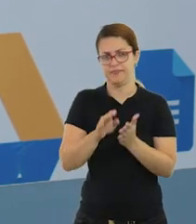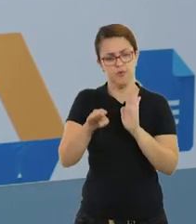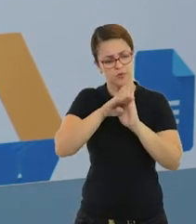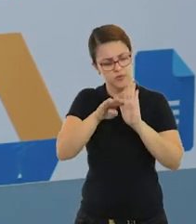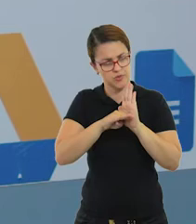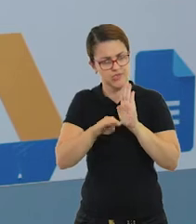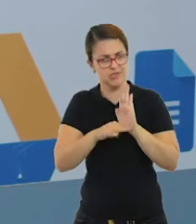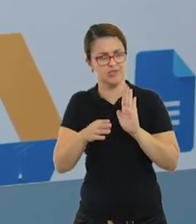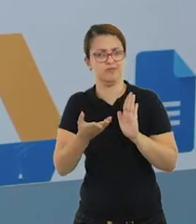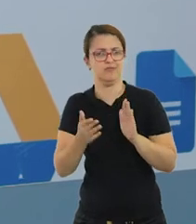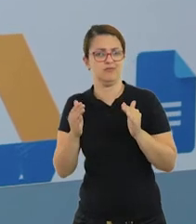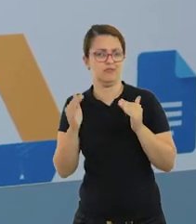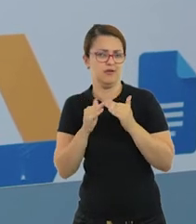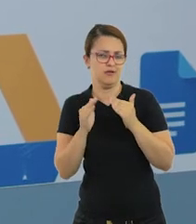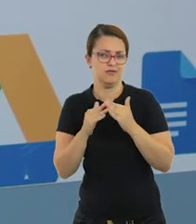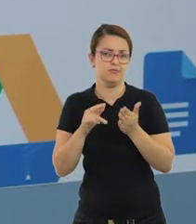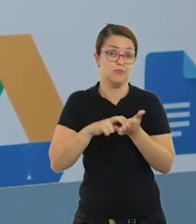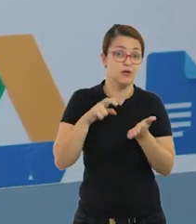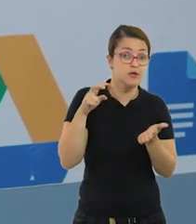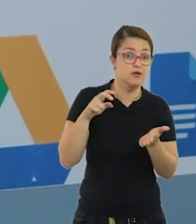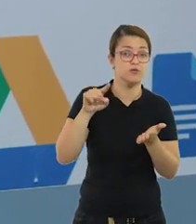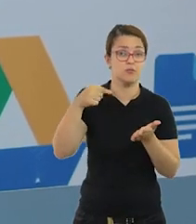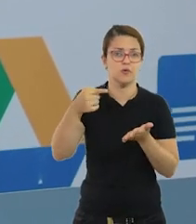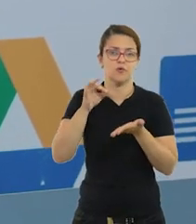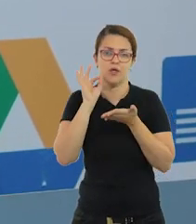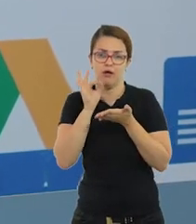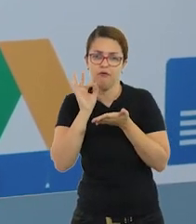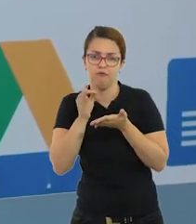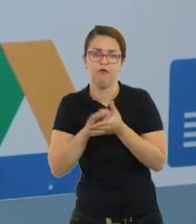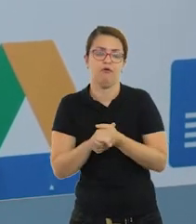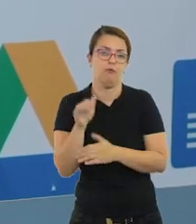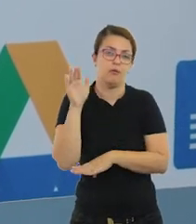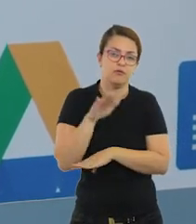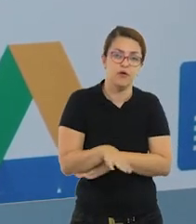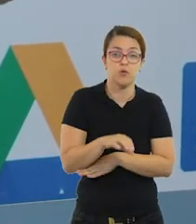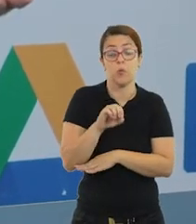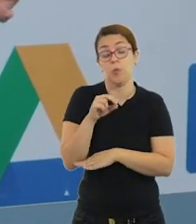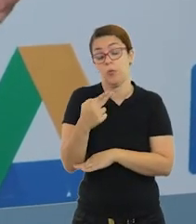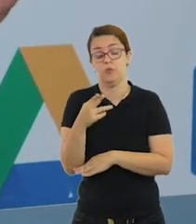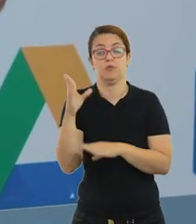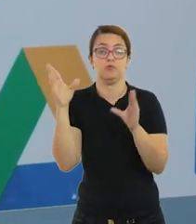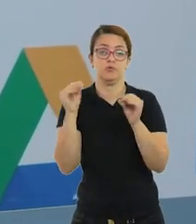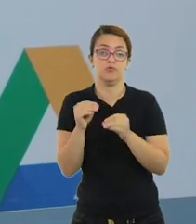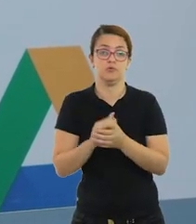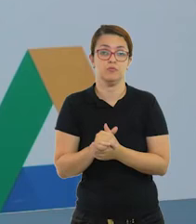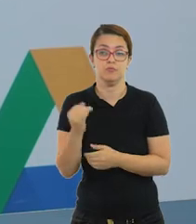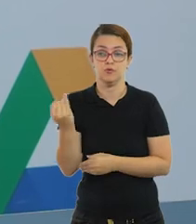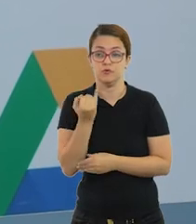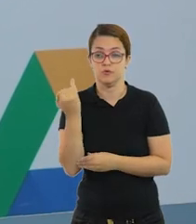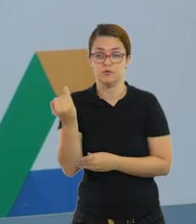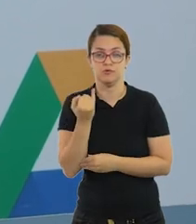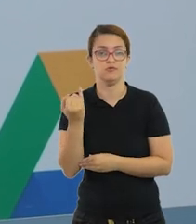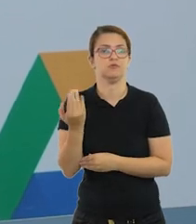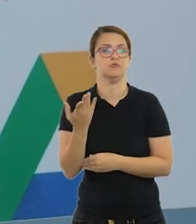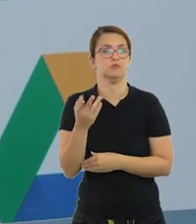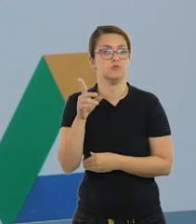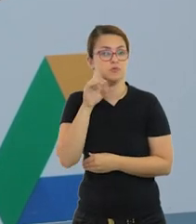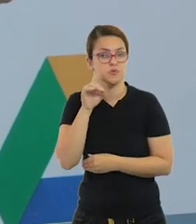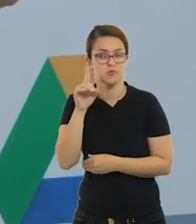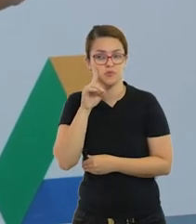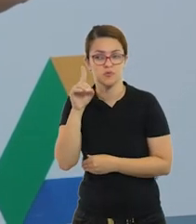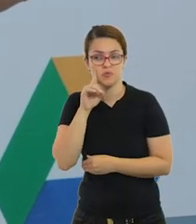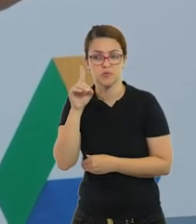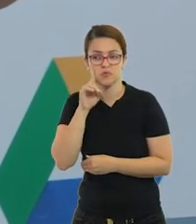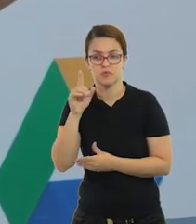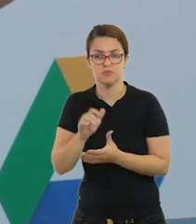sua rotina. Pode ser de manhã, logo depois do café da manhã, ou à tarde, ou então, de repente, até à noite. O importante é que seja regular.